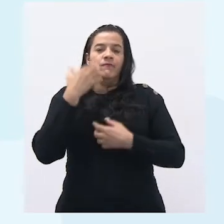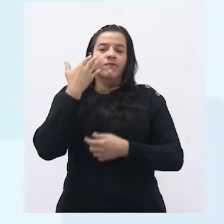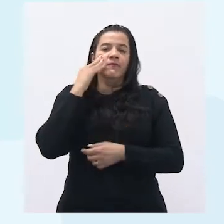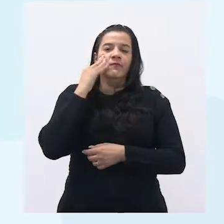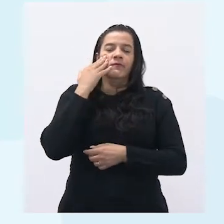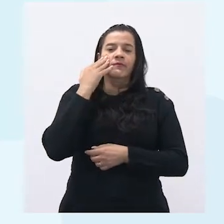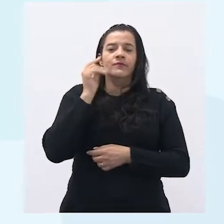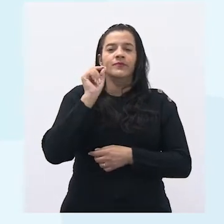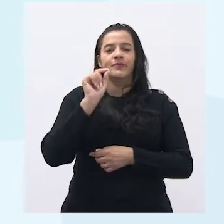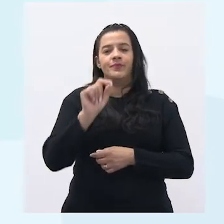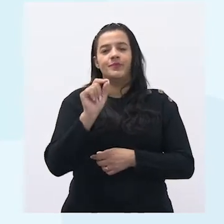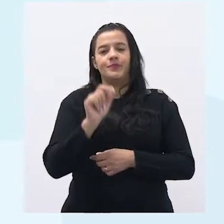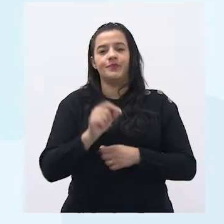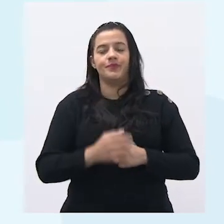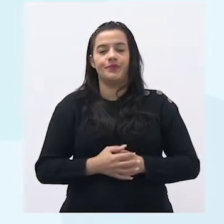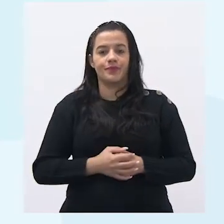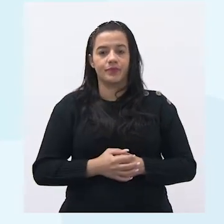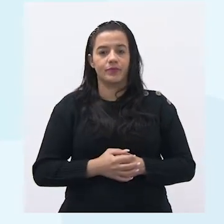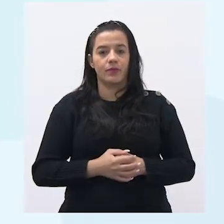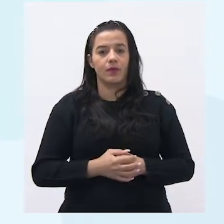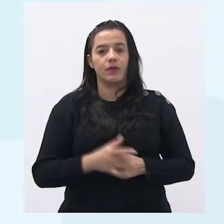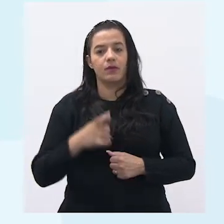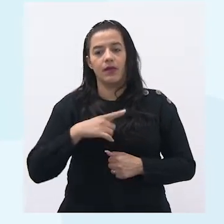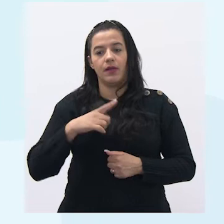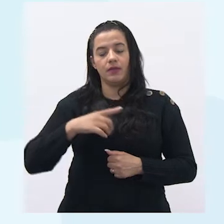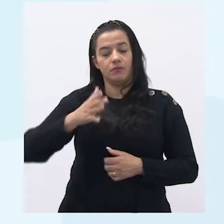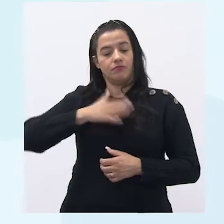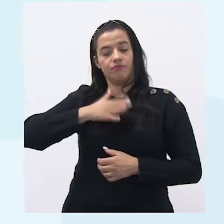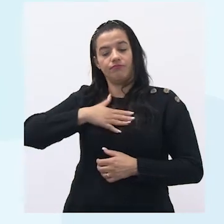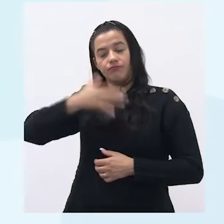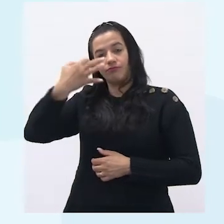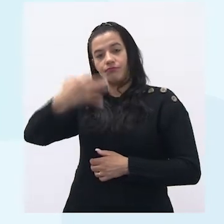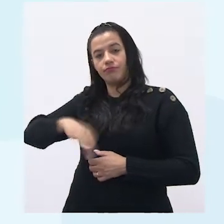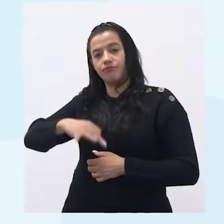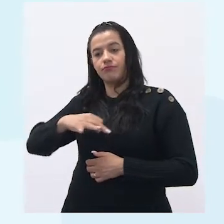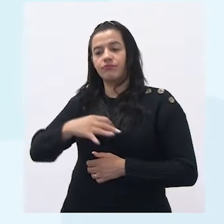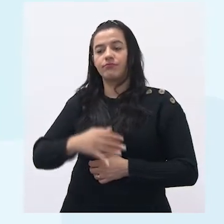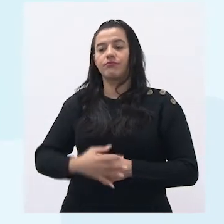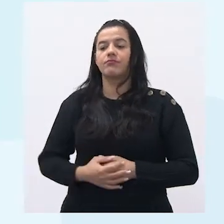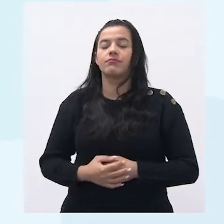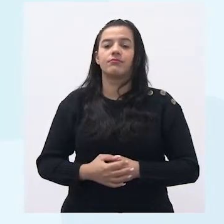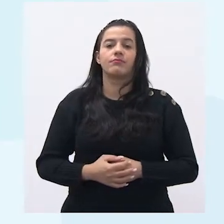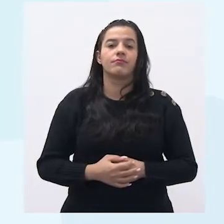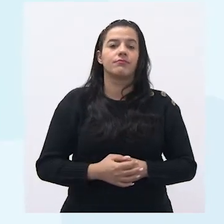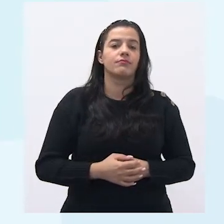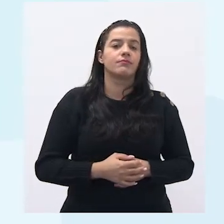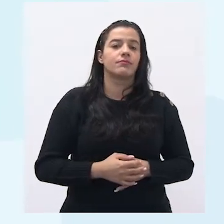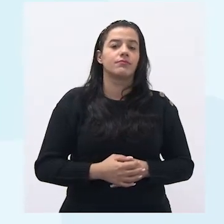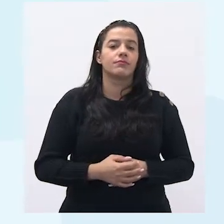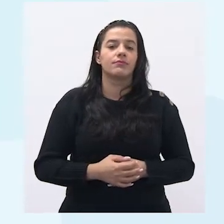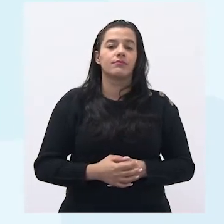como o dono da razão, né? Vamos passar.